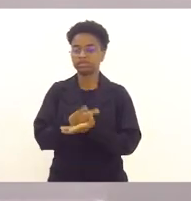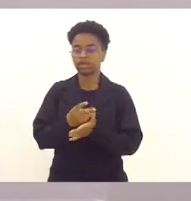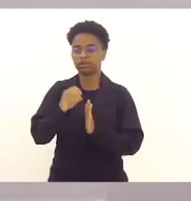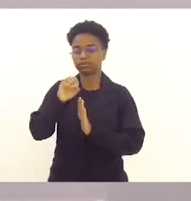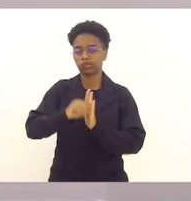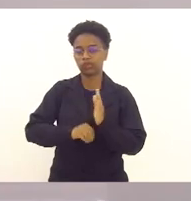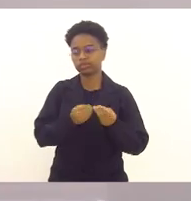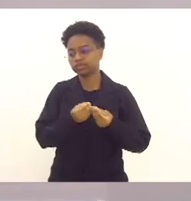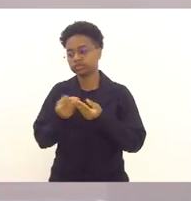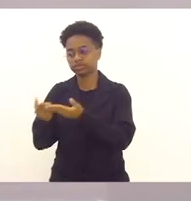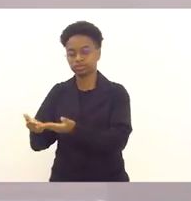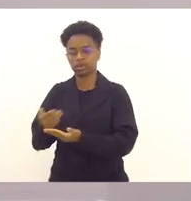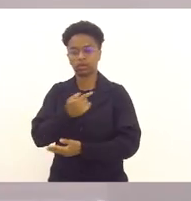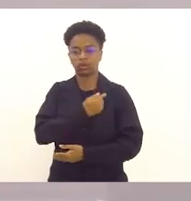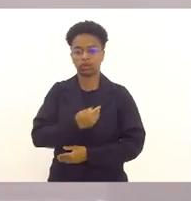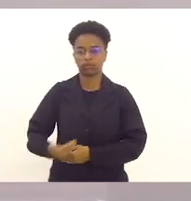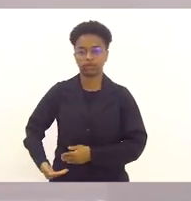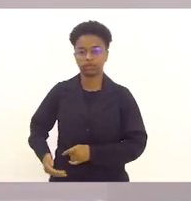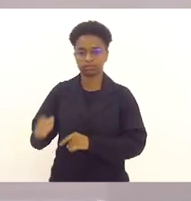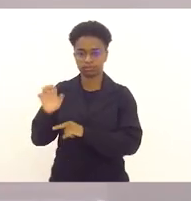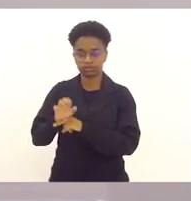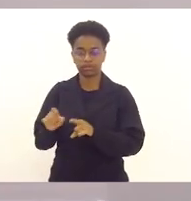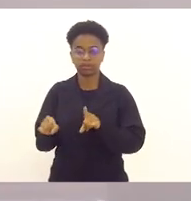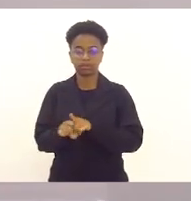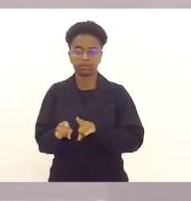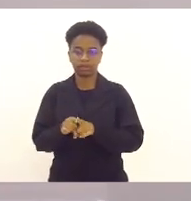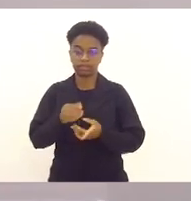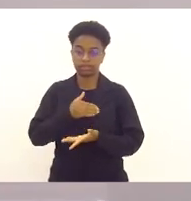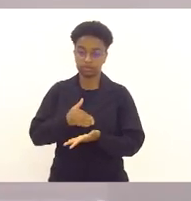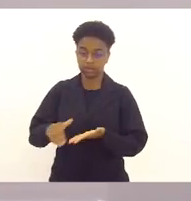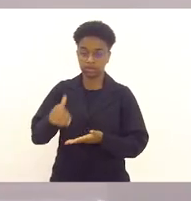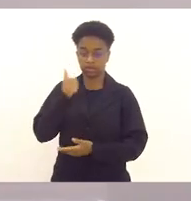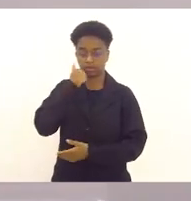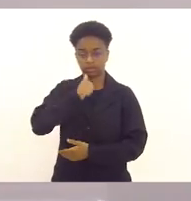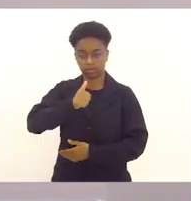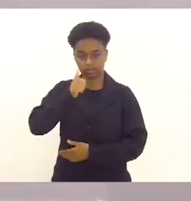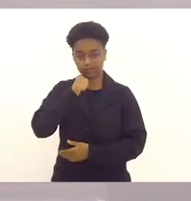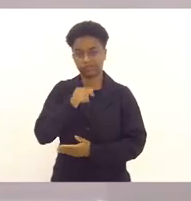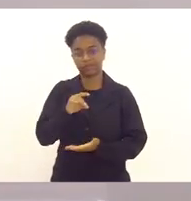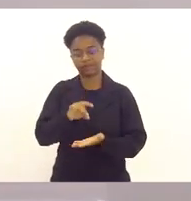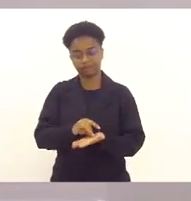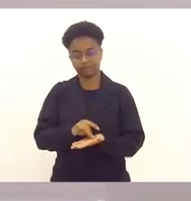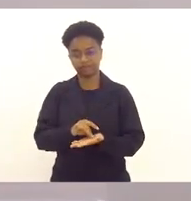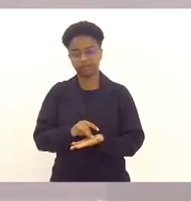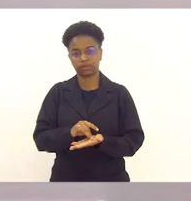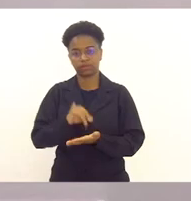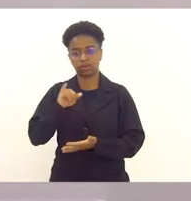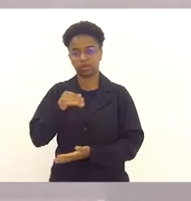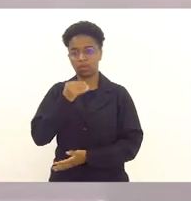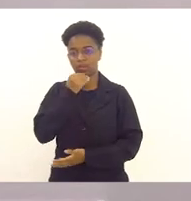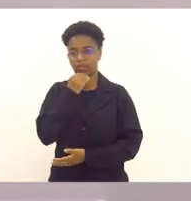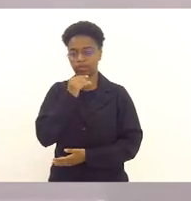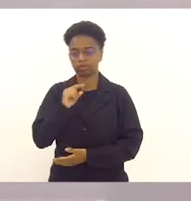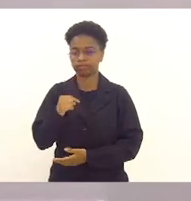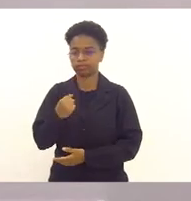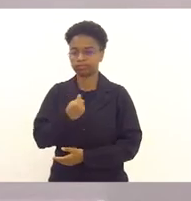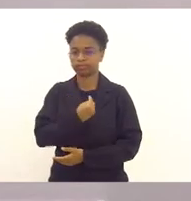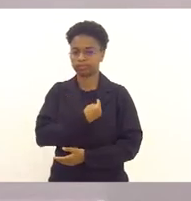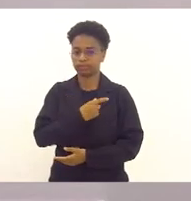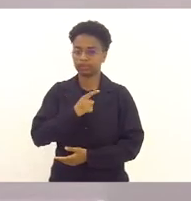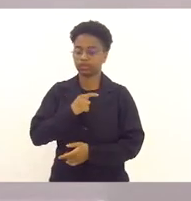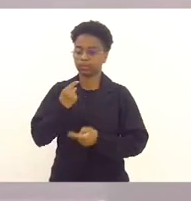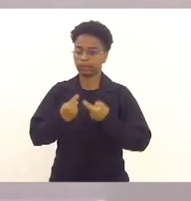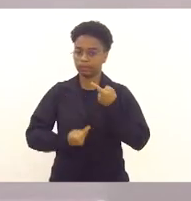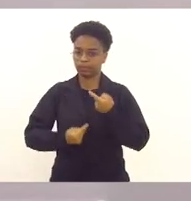o governo do estado a secretaria das mulheres é de fato uma oportunidade da gente ter